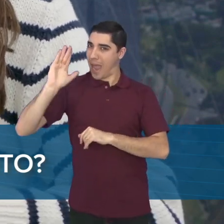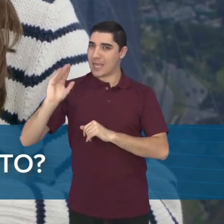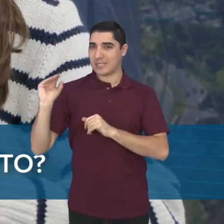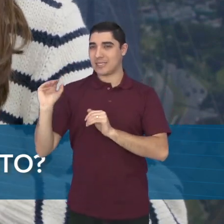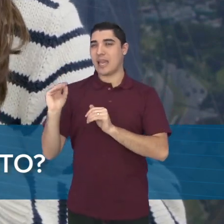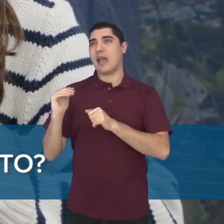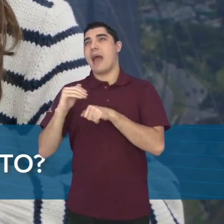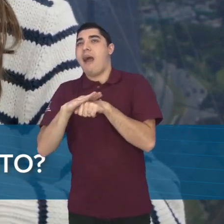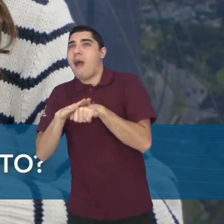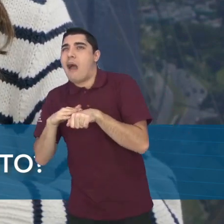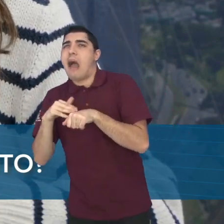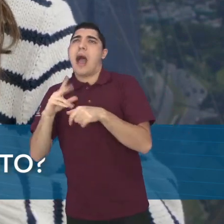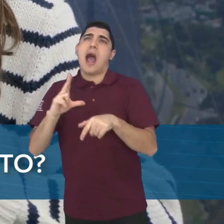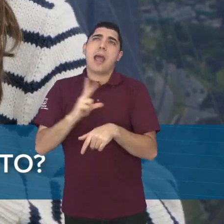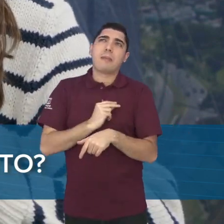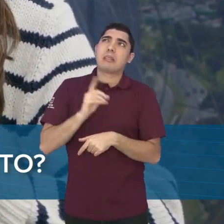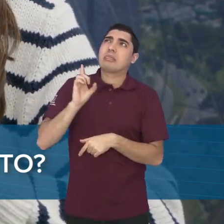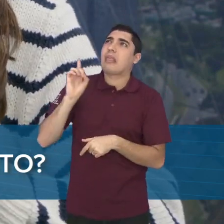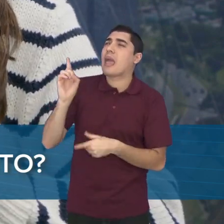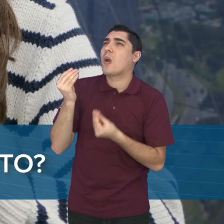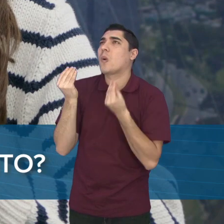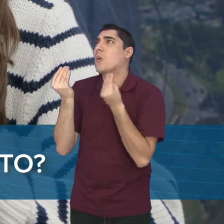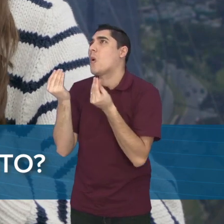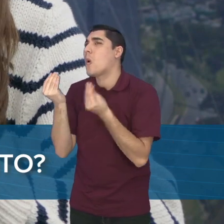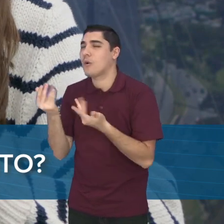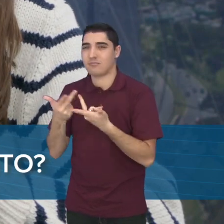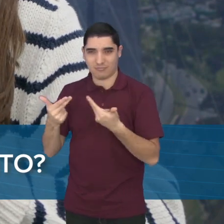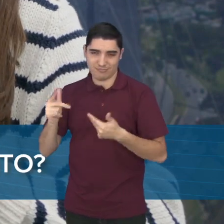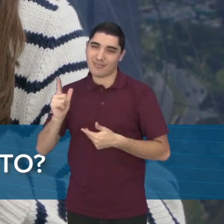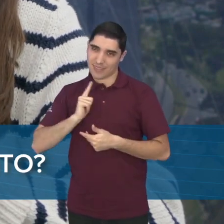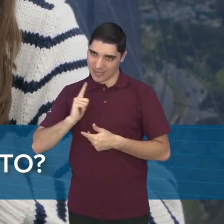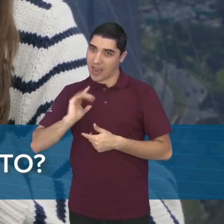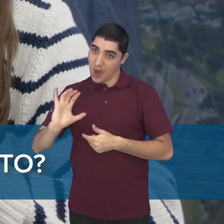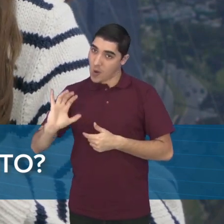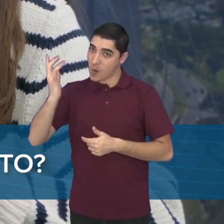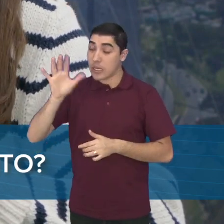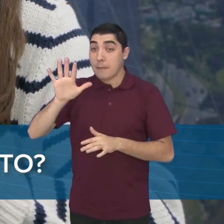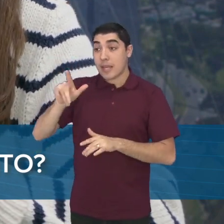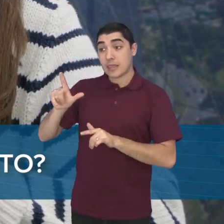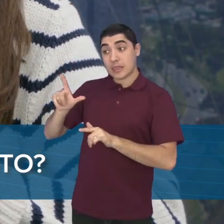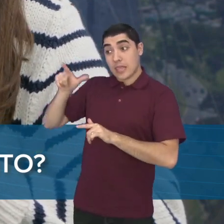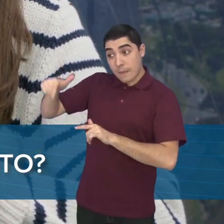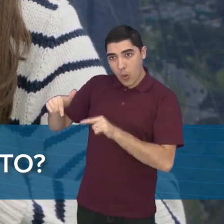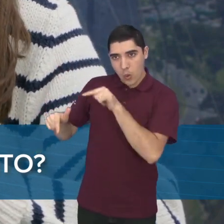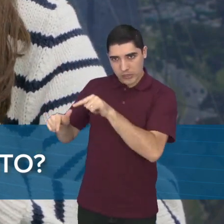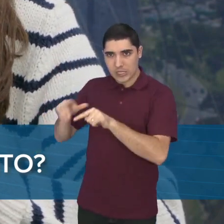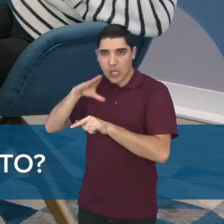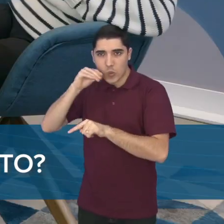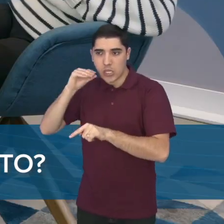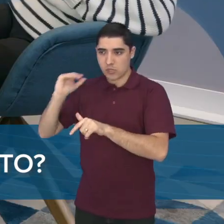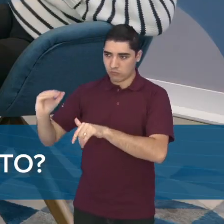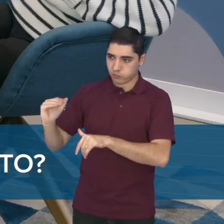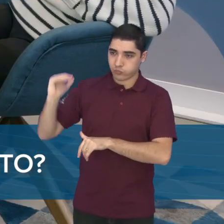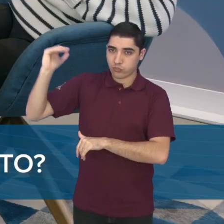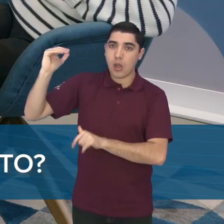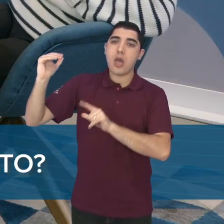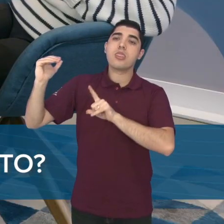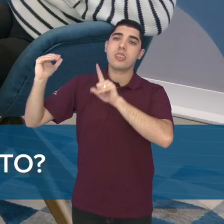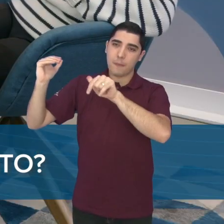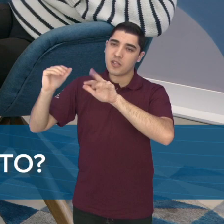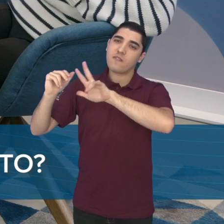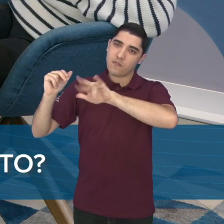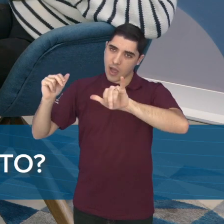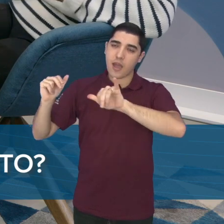né, mas é um processo. Então, quando consegue criar esse amadurecimento, passar por essa fase, acho que é mais natural, né,